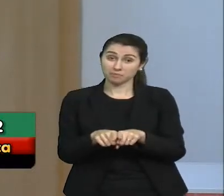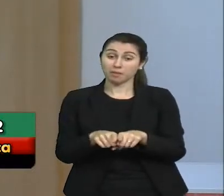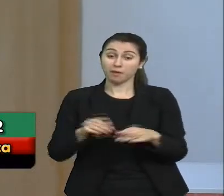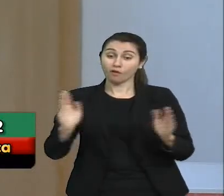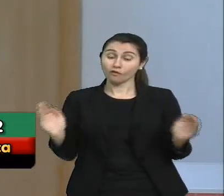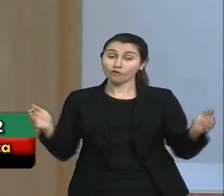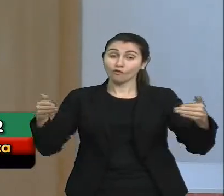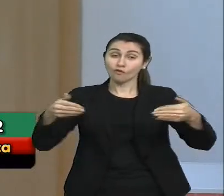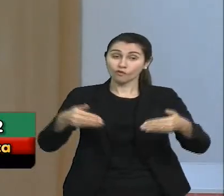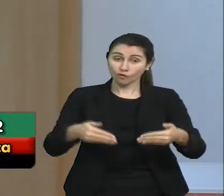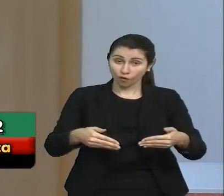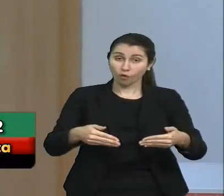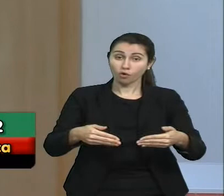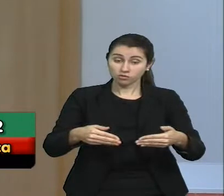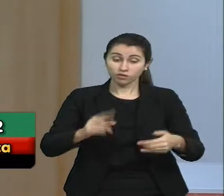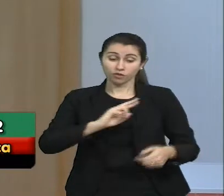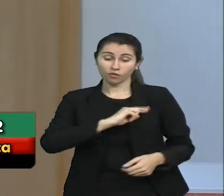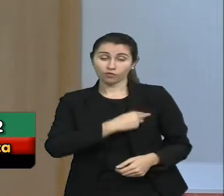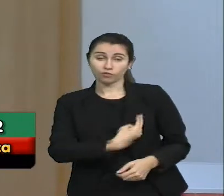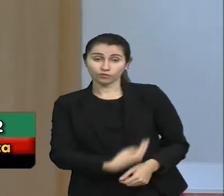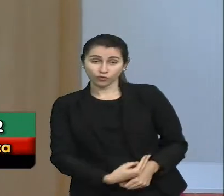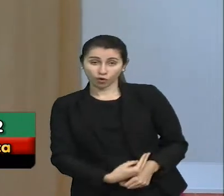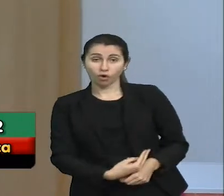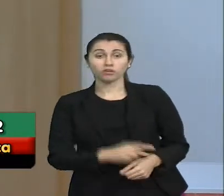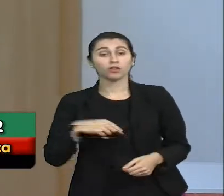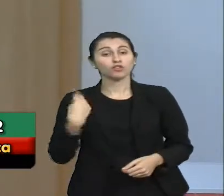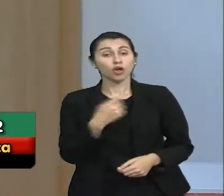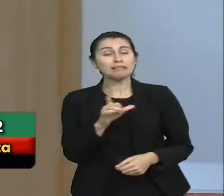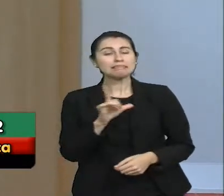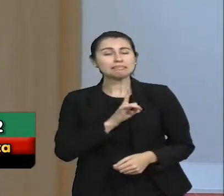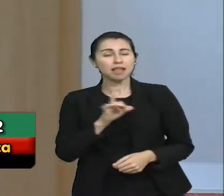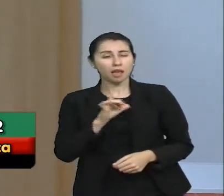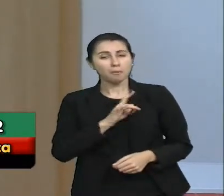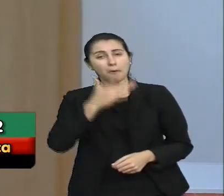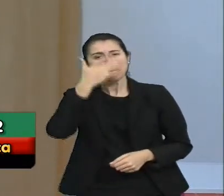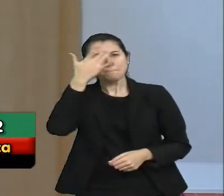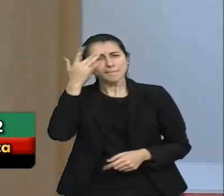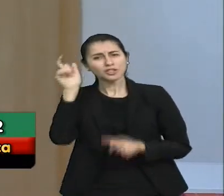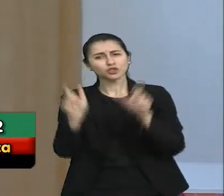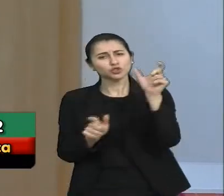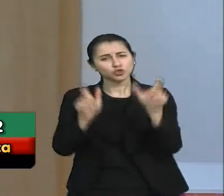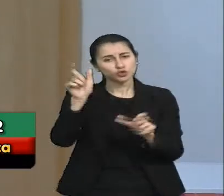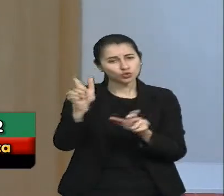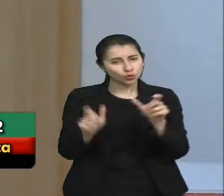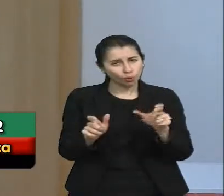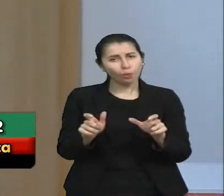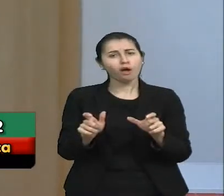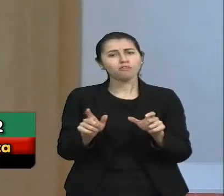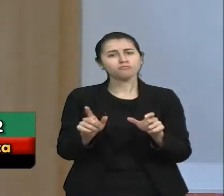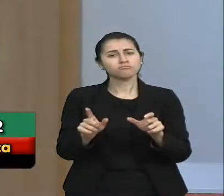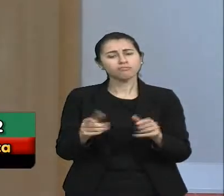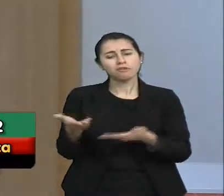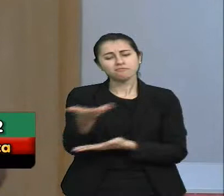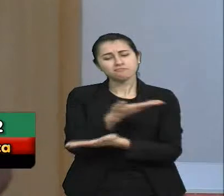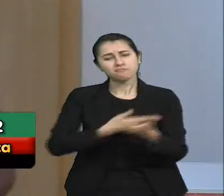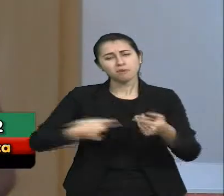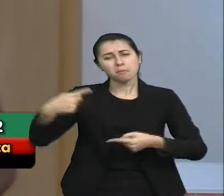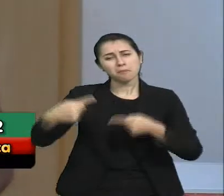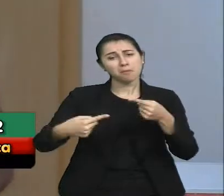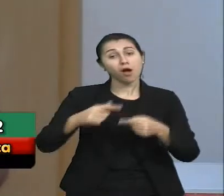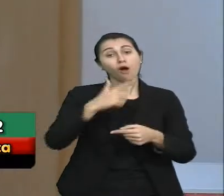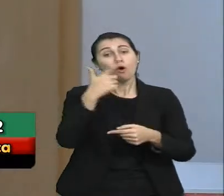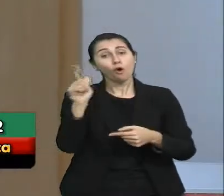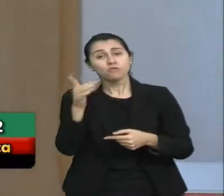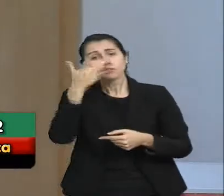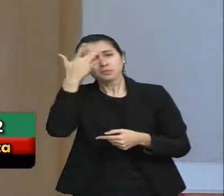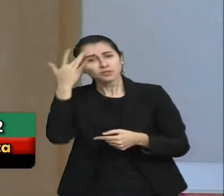Fórum Interreligioso, onde nós temos representatividade para conversar com outros membros